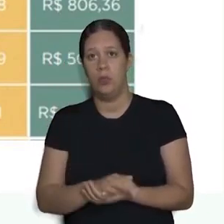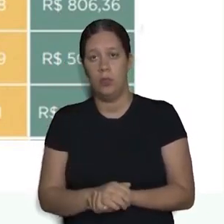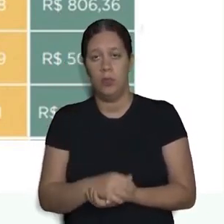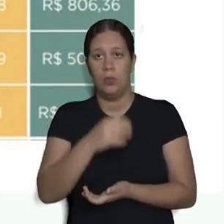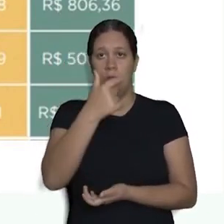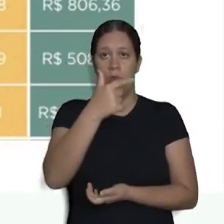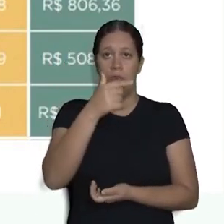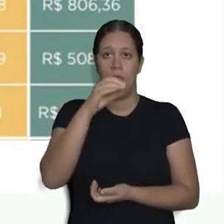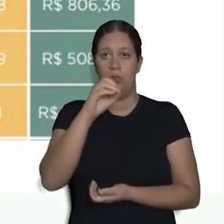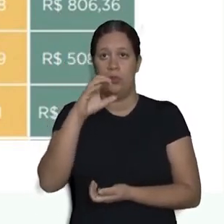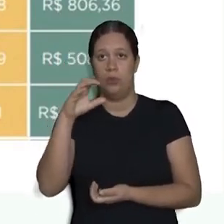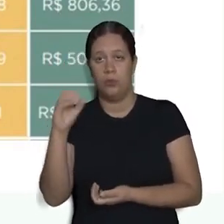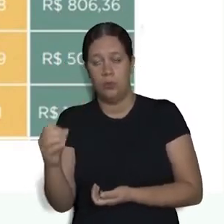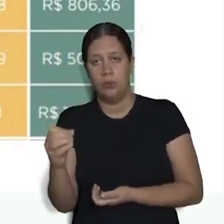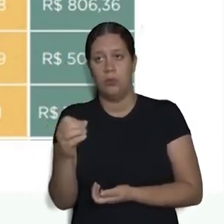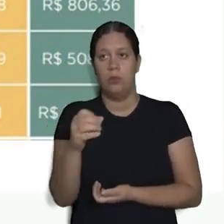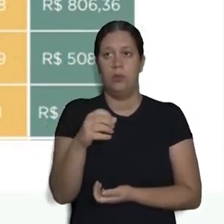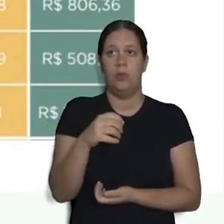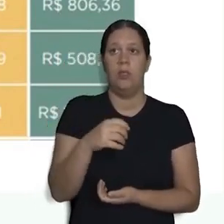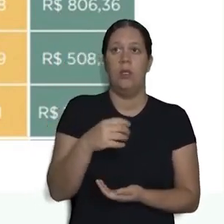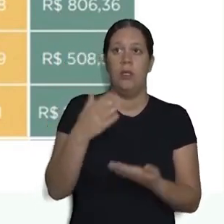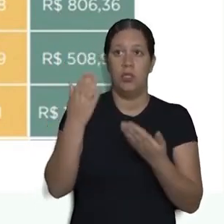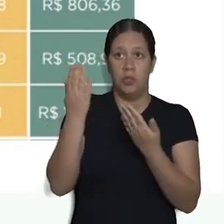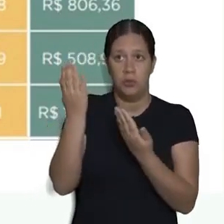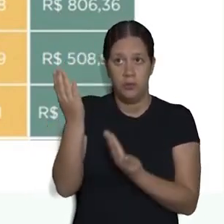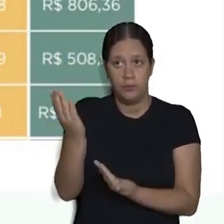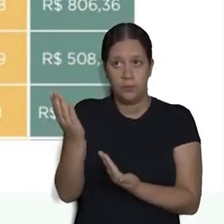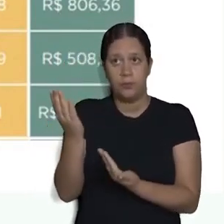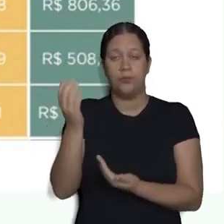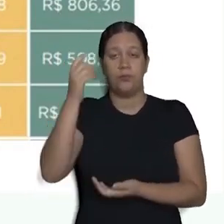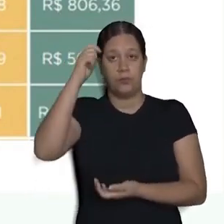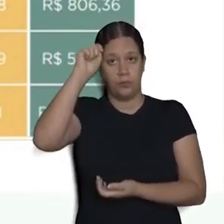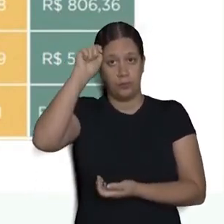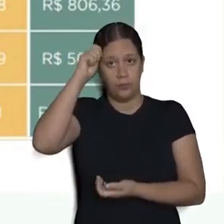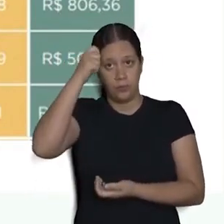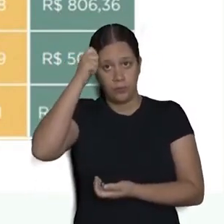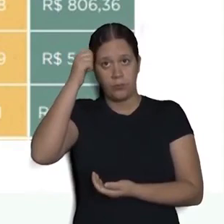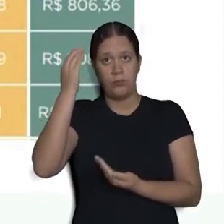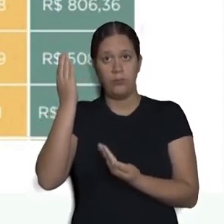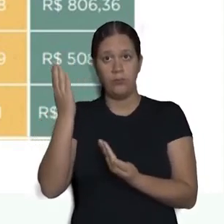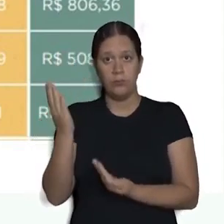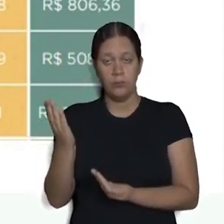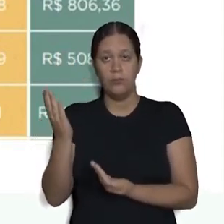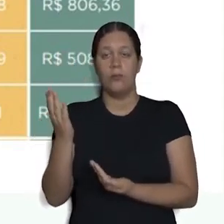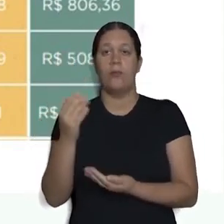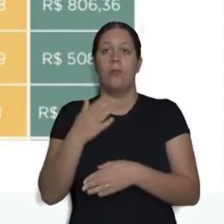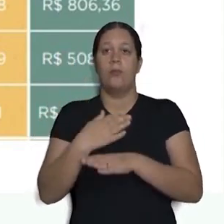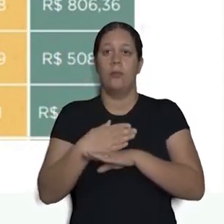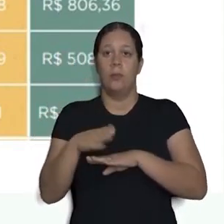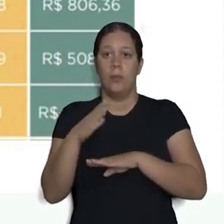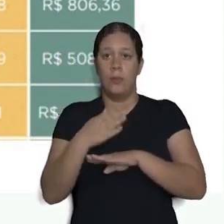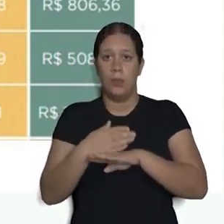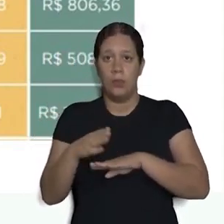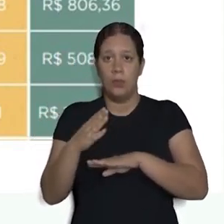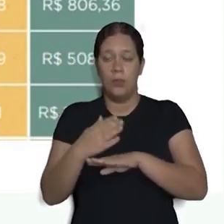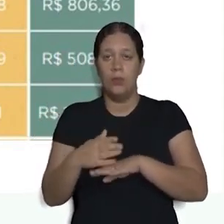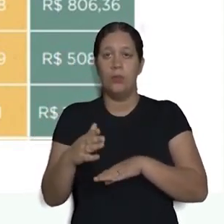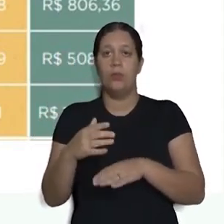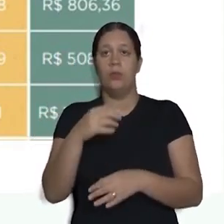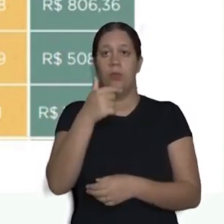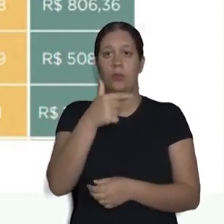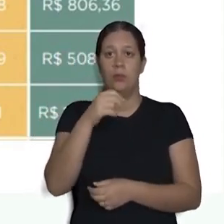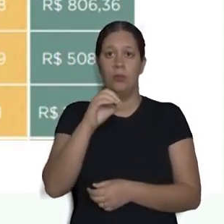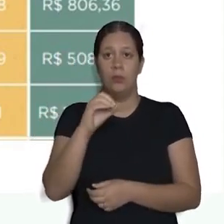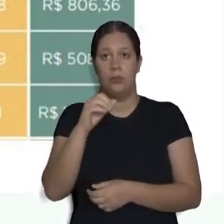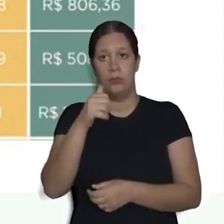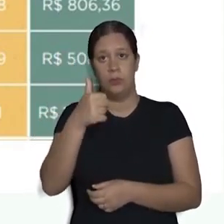Nos anos 2000, nós vemos que é 0,530 para negros, 0,675 para brancos. E nos anos